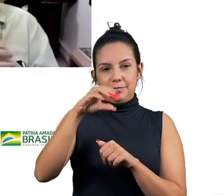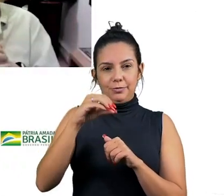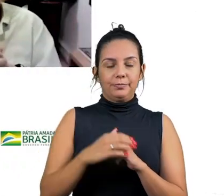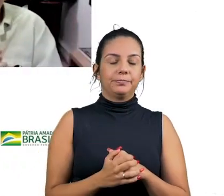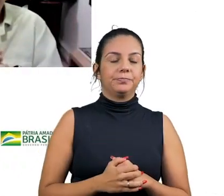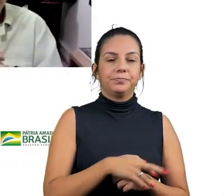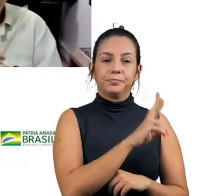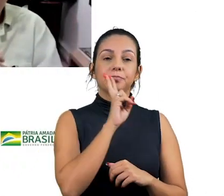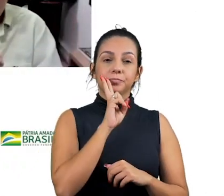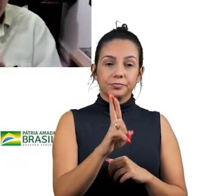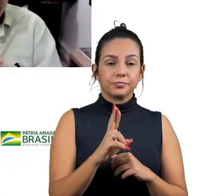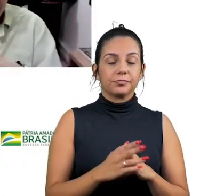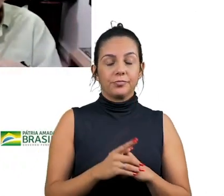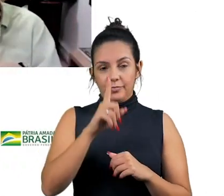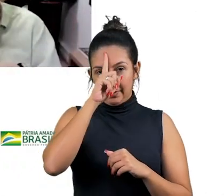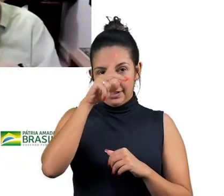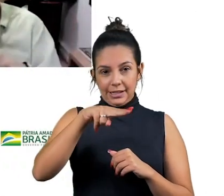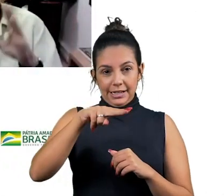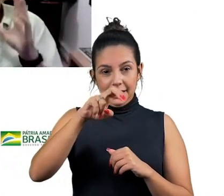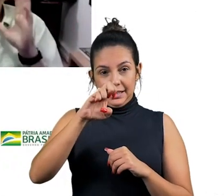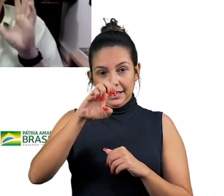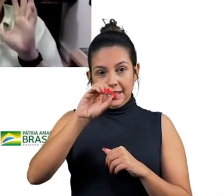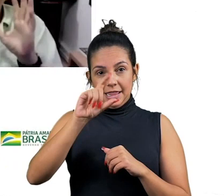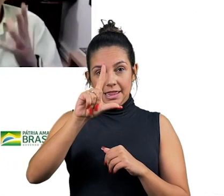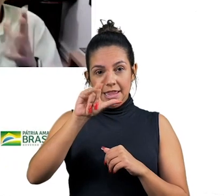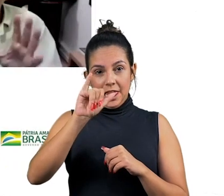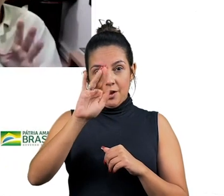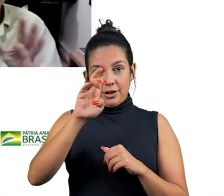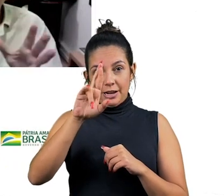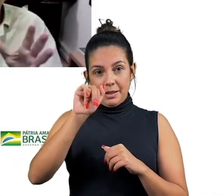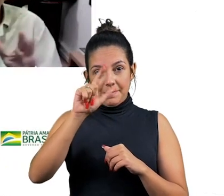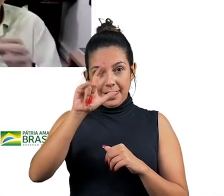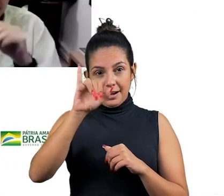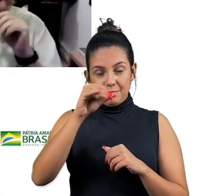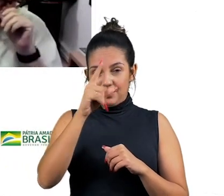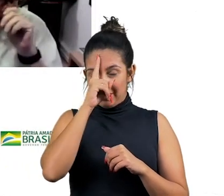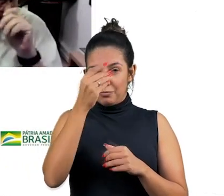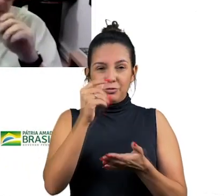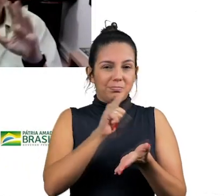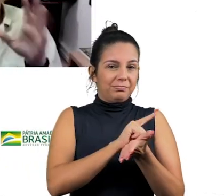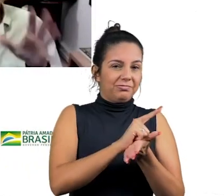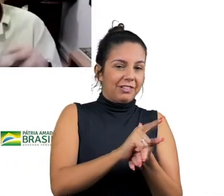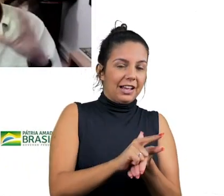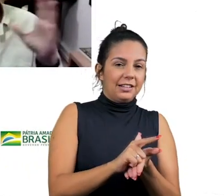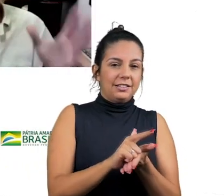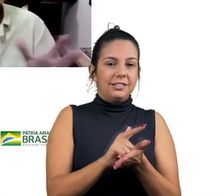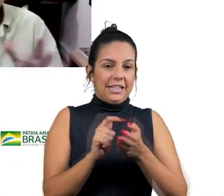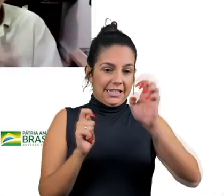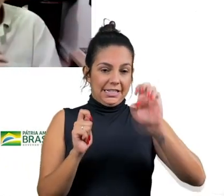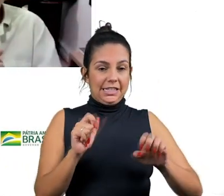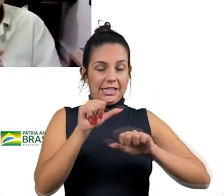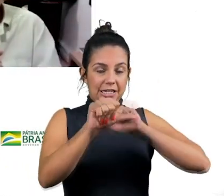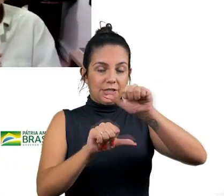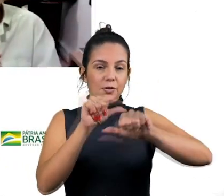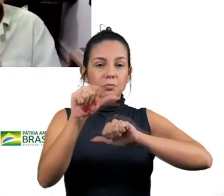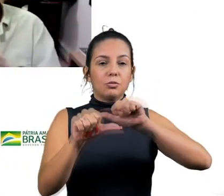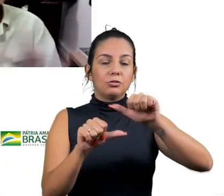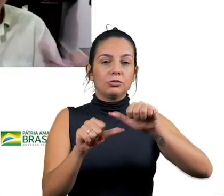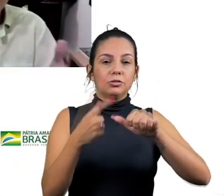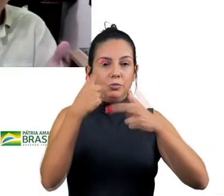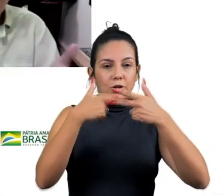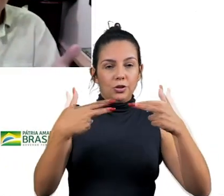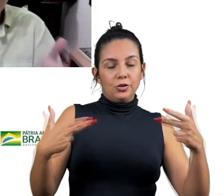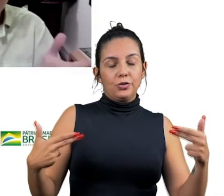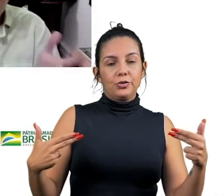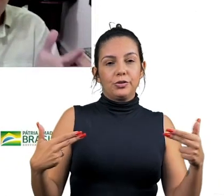Bom, a ideia do neoliberalismo é uma ideia muito vaga que a esquerda transformou numa